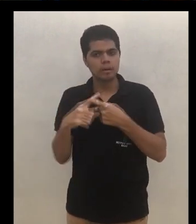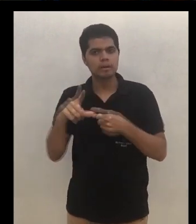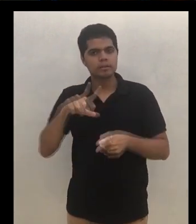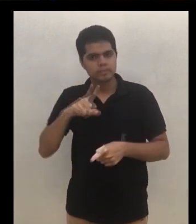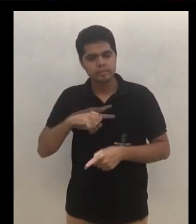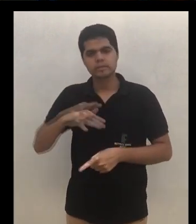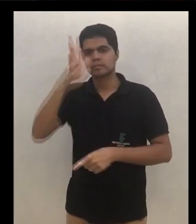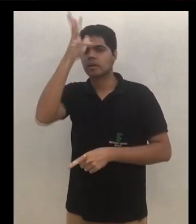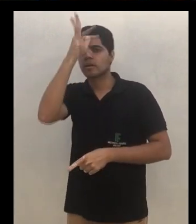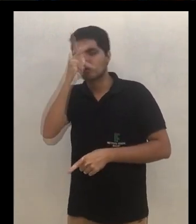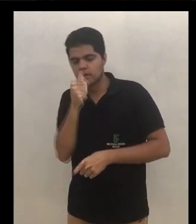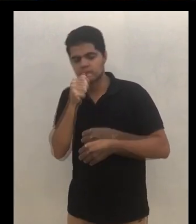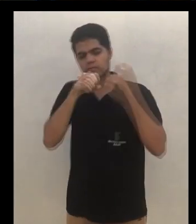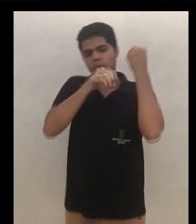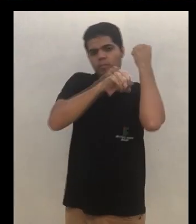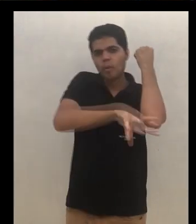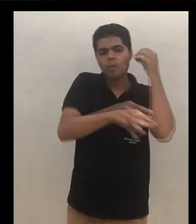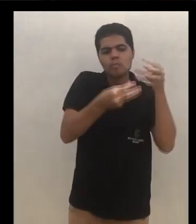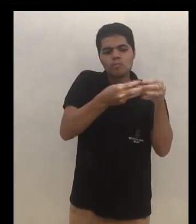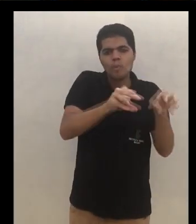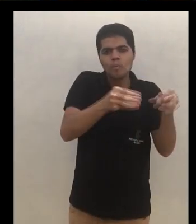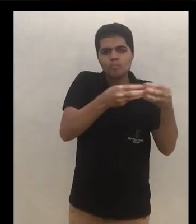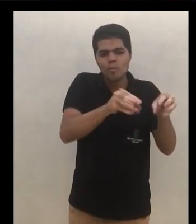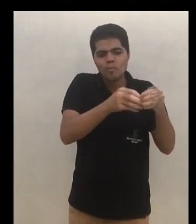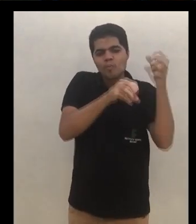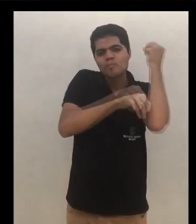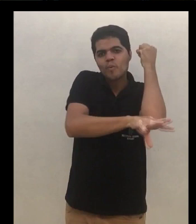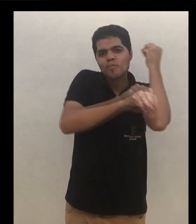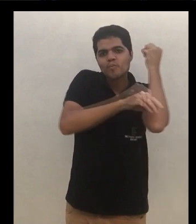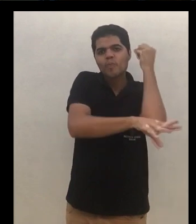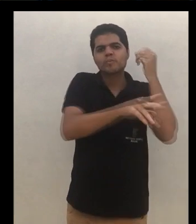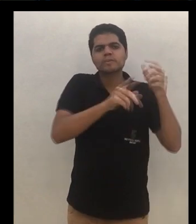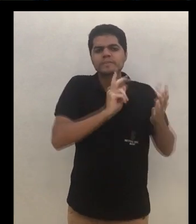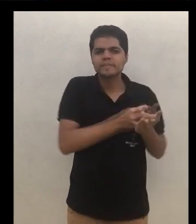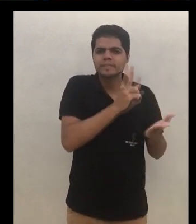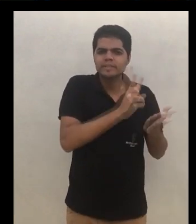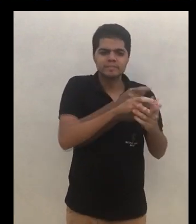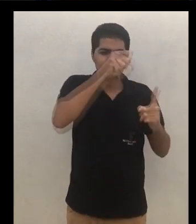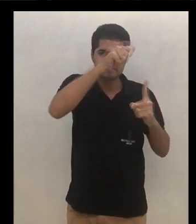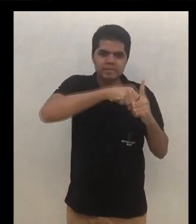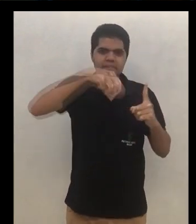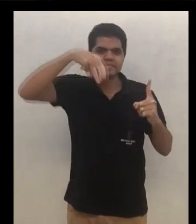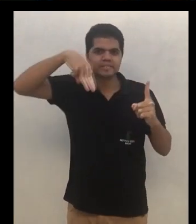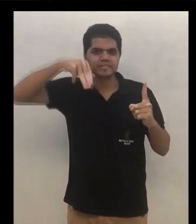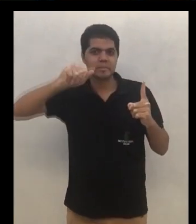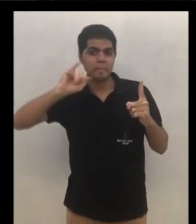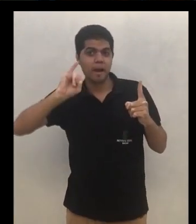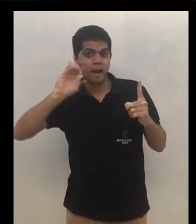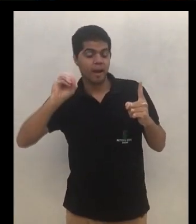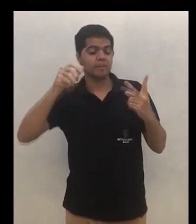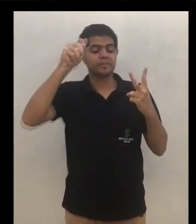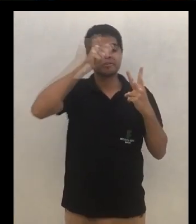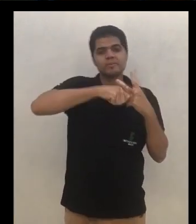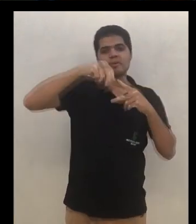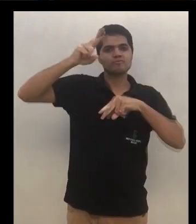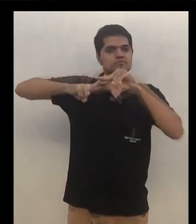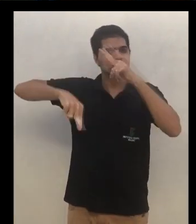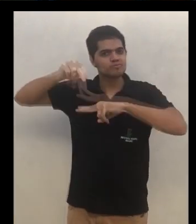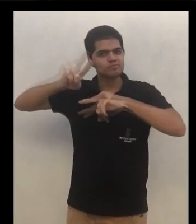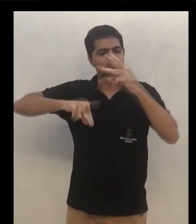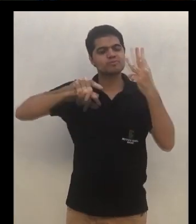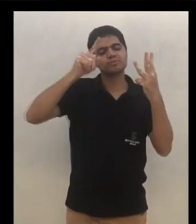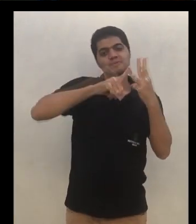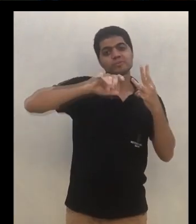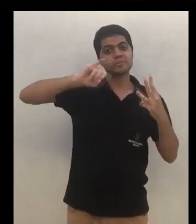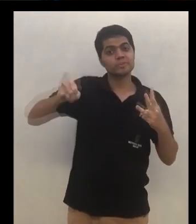para as poedeiras no sistema orgânico, para que elas não parem de botar nos meses de maio, junho e julho. Ou seja, a gente pode oferecer 16